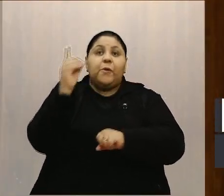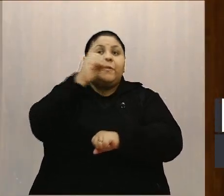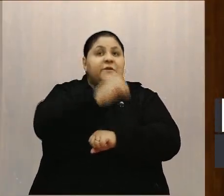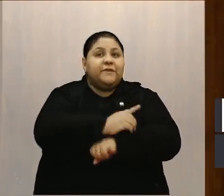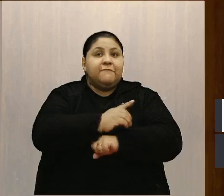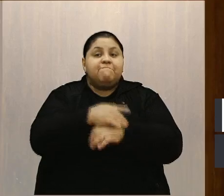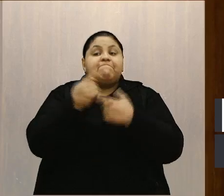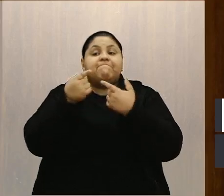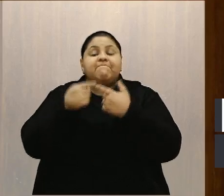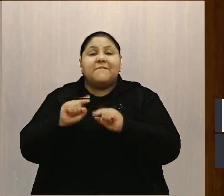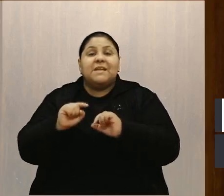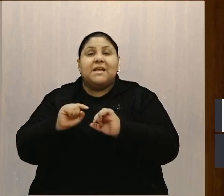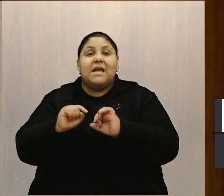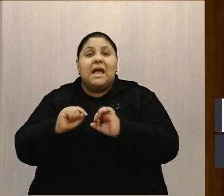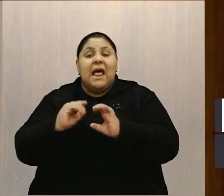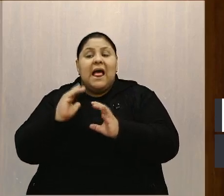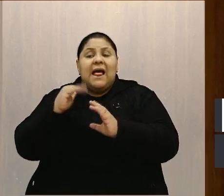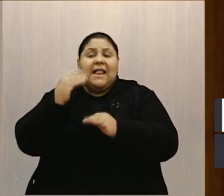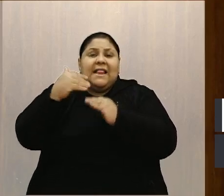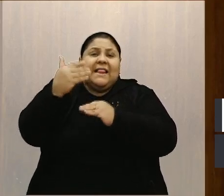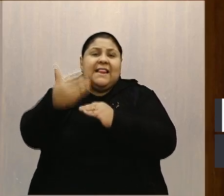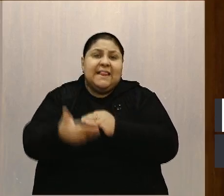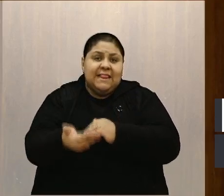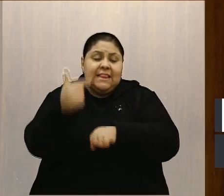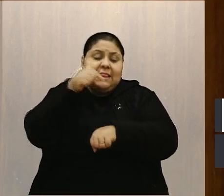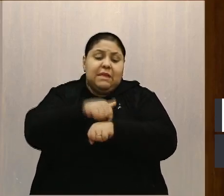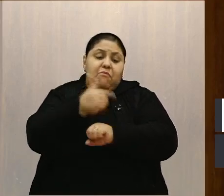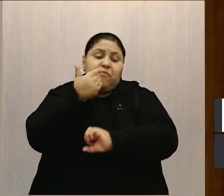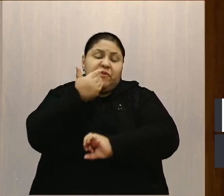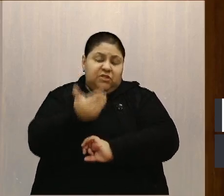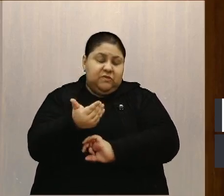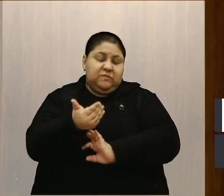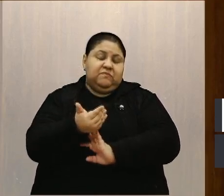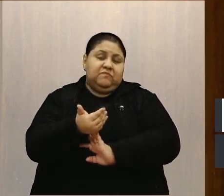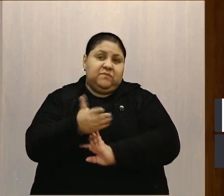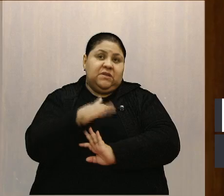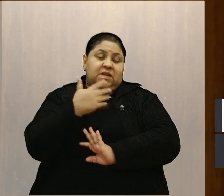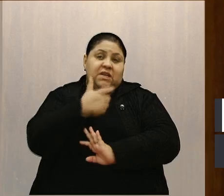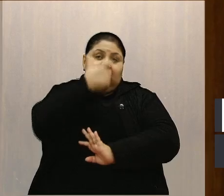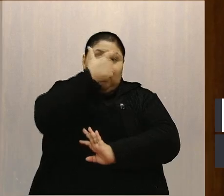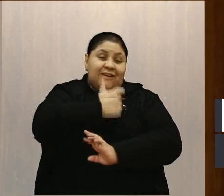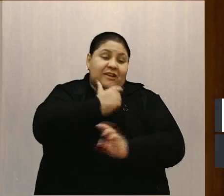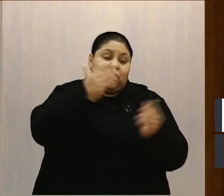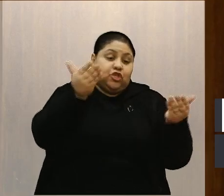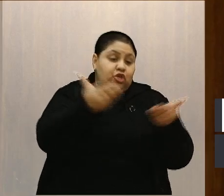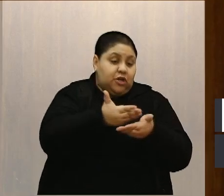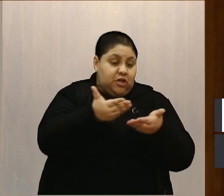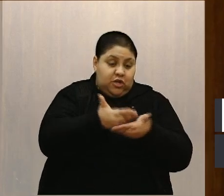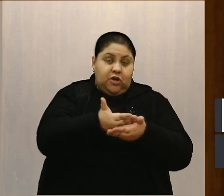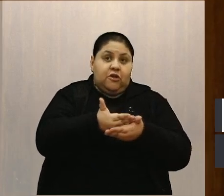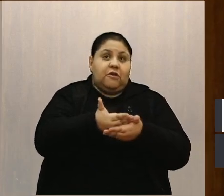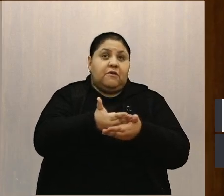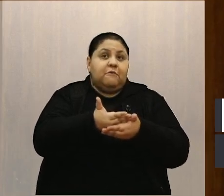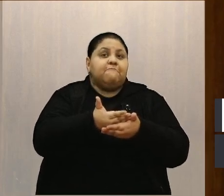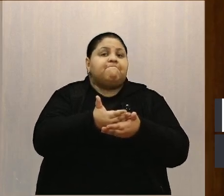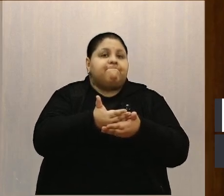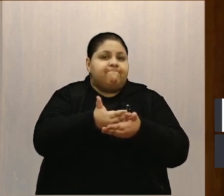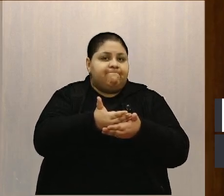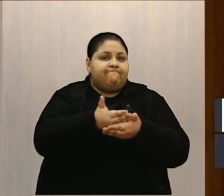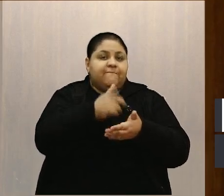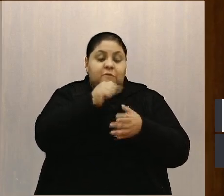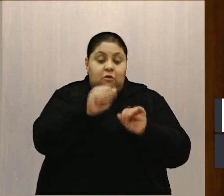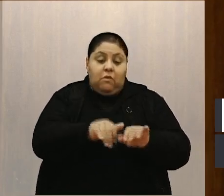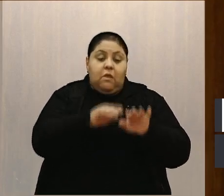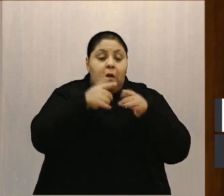isso, né? Há quanto tempo está sendo pedido isso, né? Então, acho que agora vai render essa enchente, mas isso já